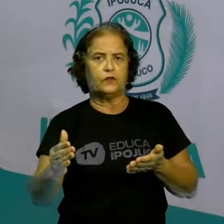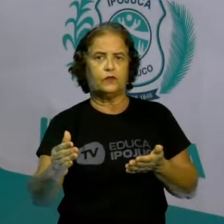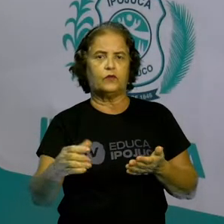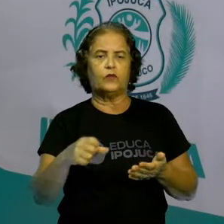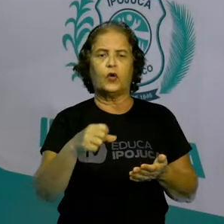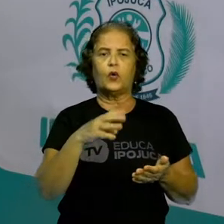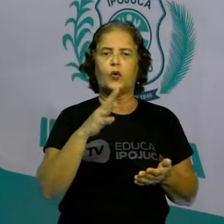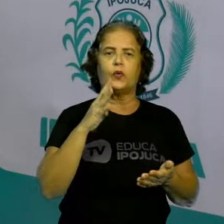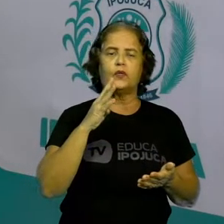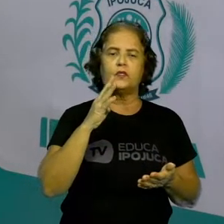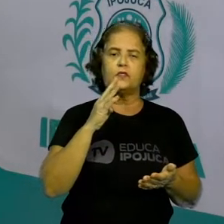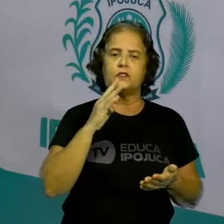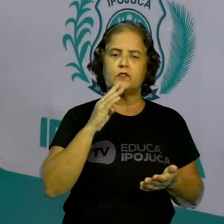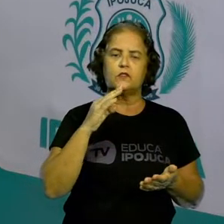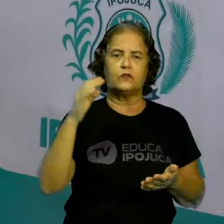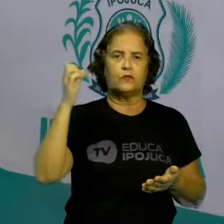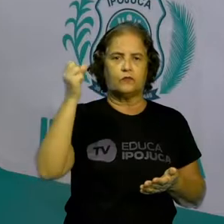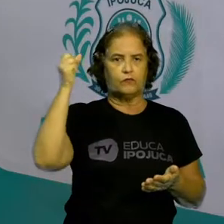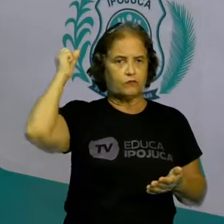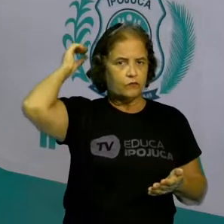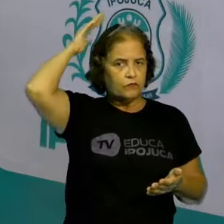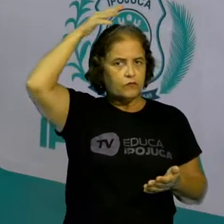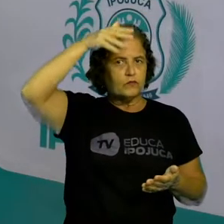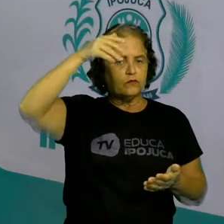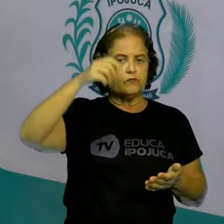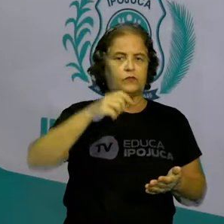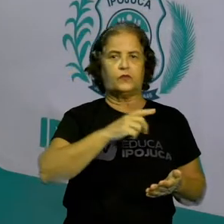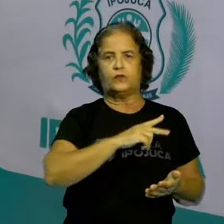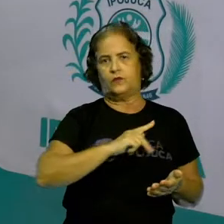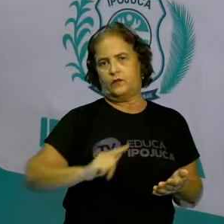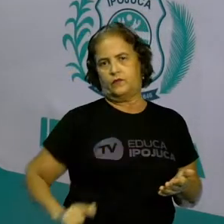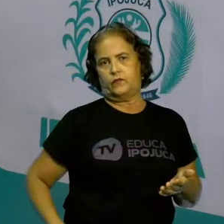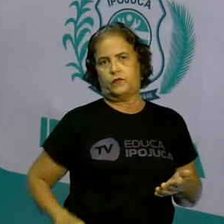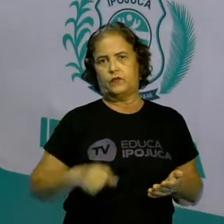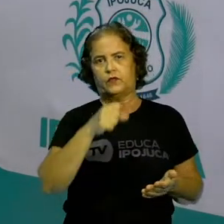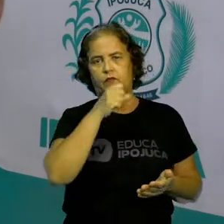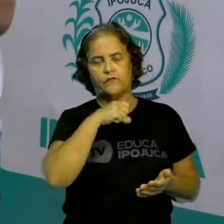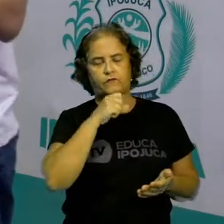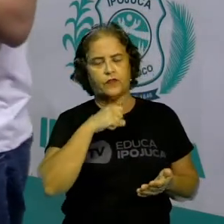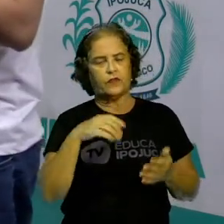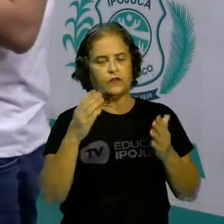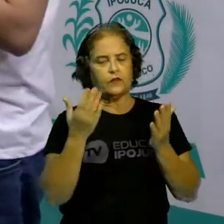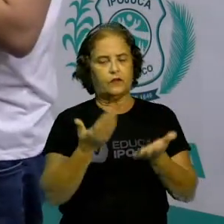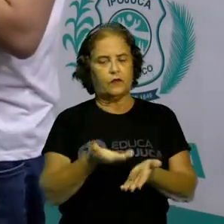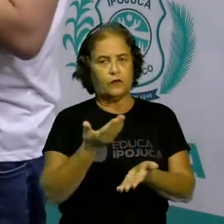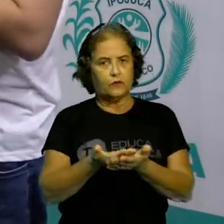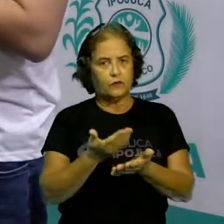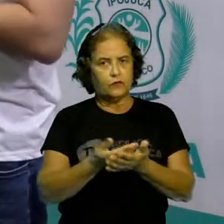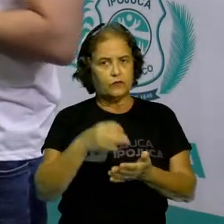Velha, e é ele que nós vamos estudar hoje. Vamos lá, então? Vamos lá.